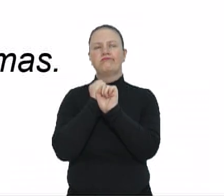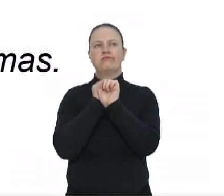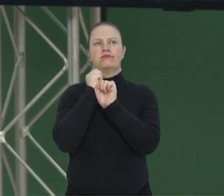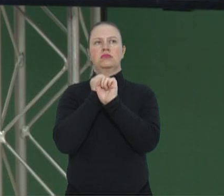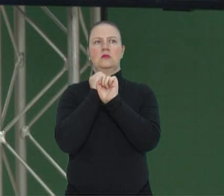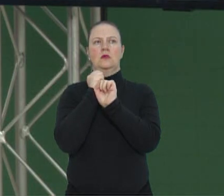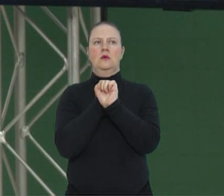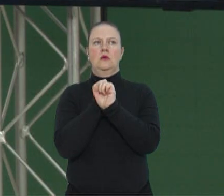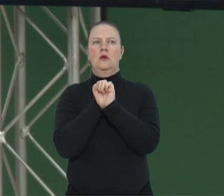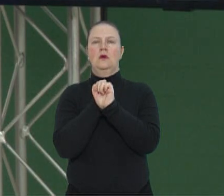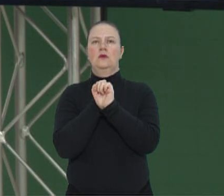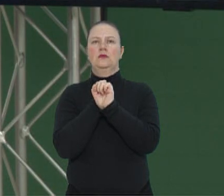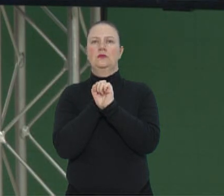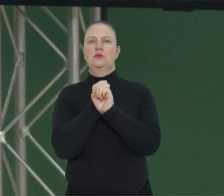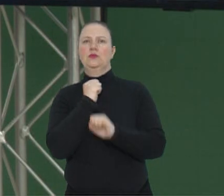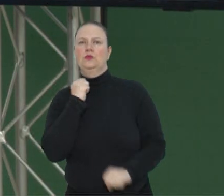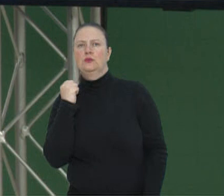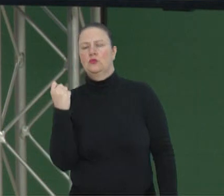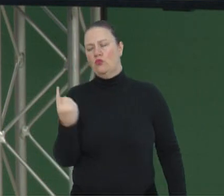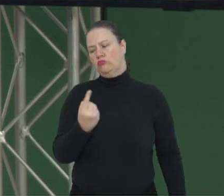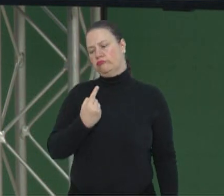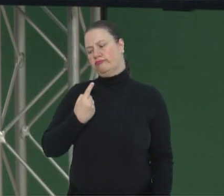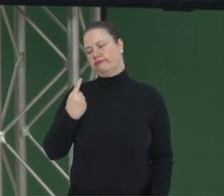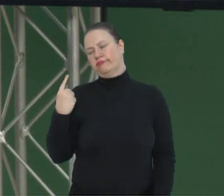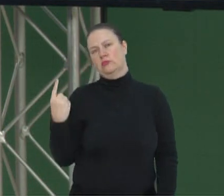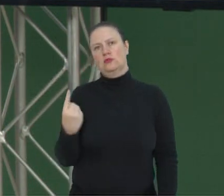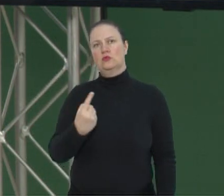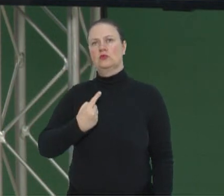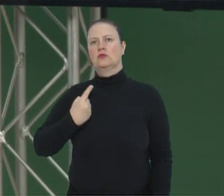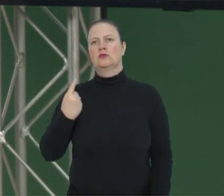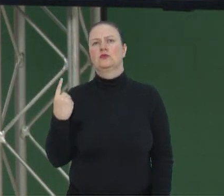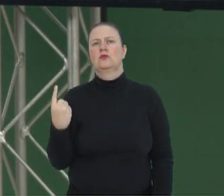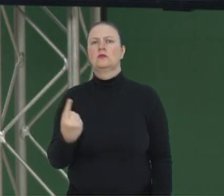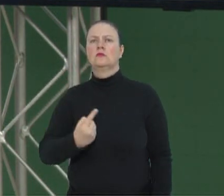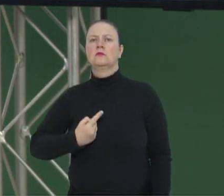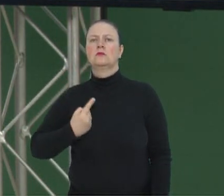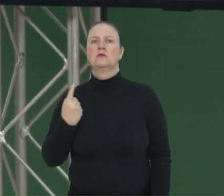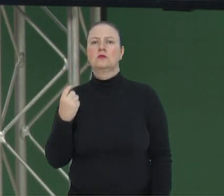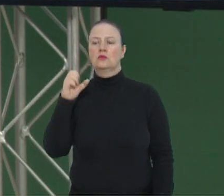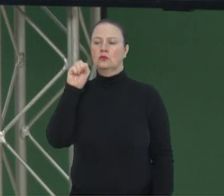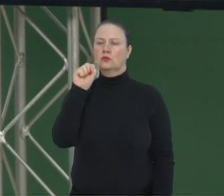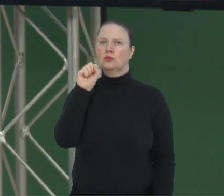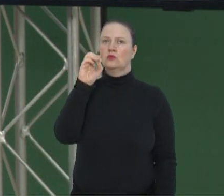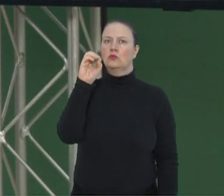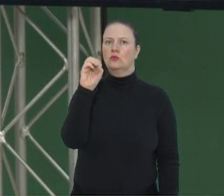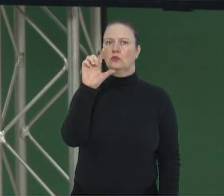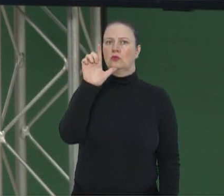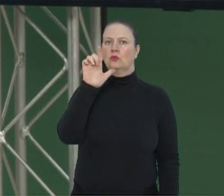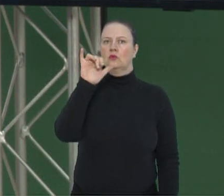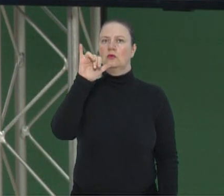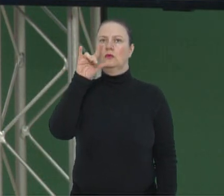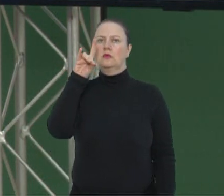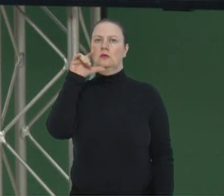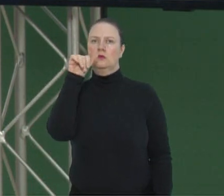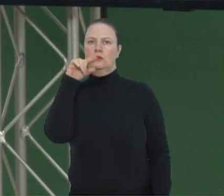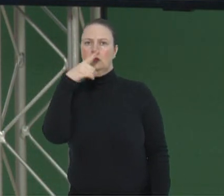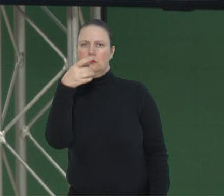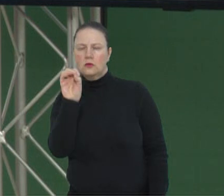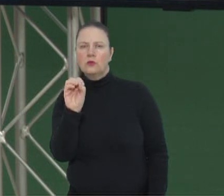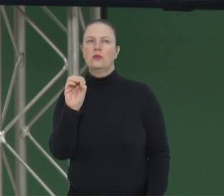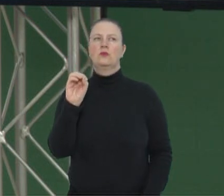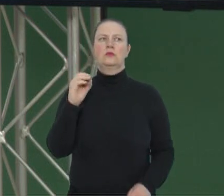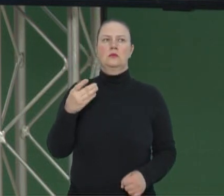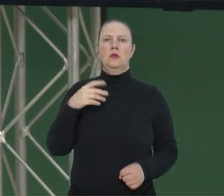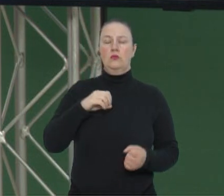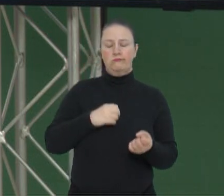1967, ou seja, por meio desta obra, né, 100 anos de solidão, foi onde ele se tornou aí um autor,